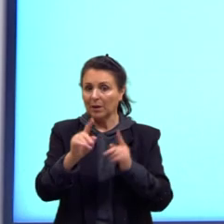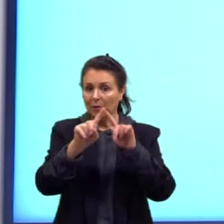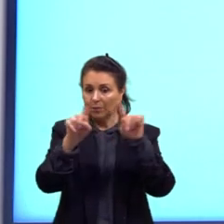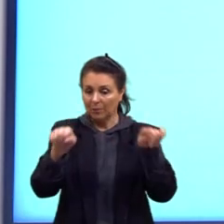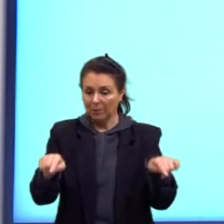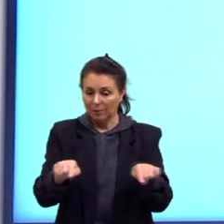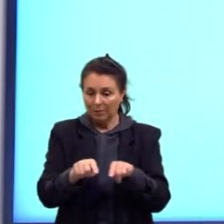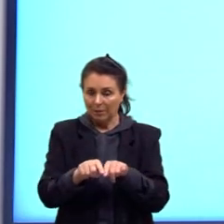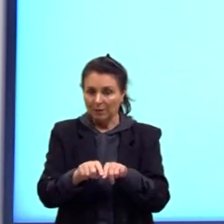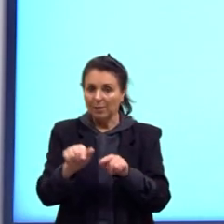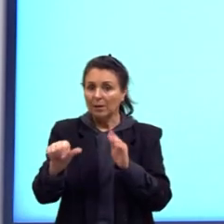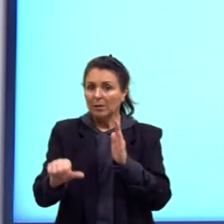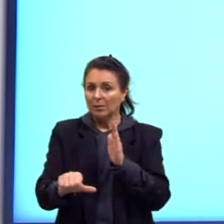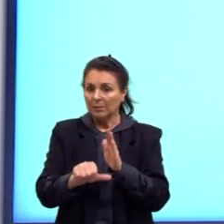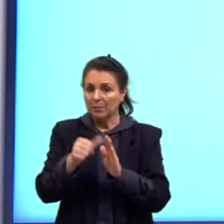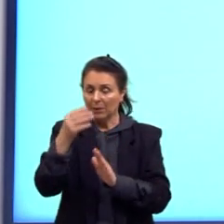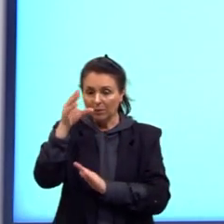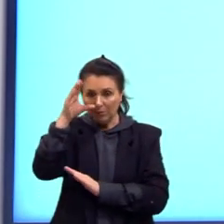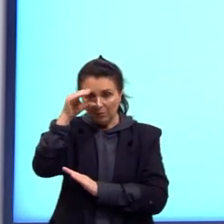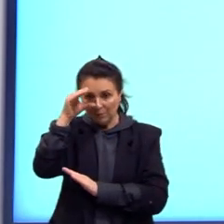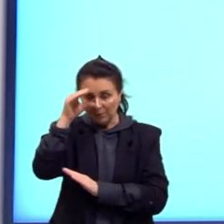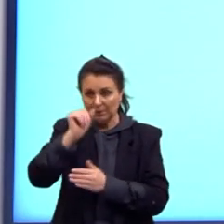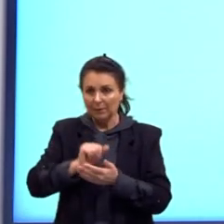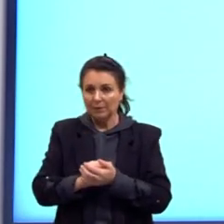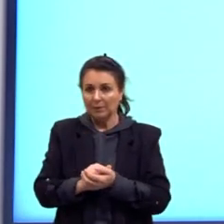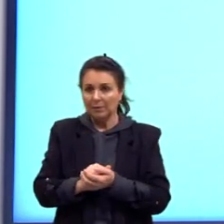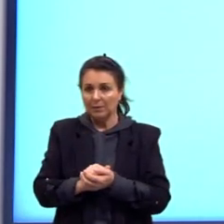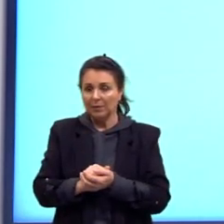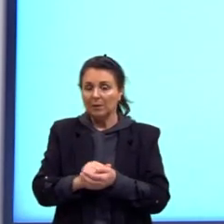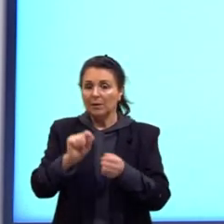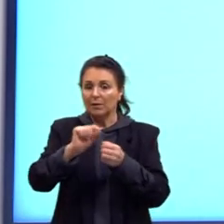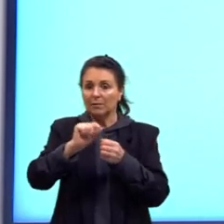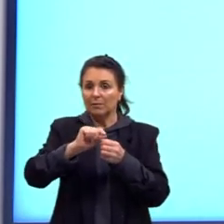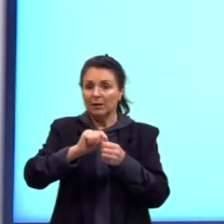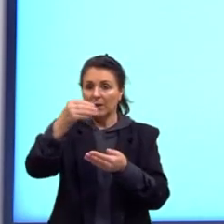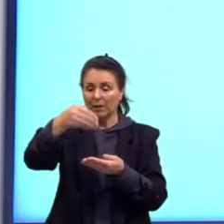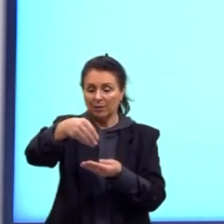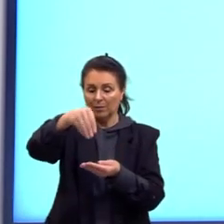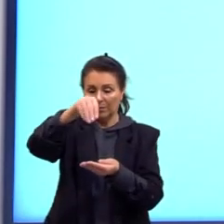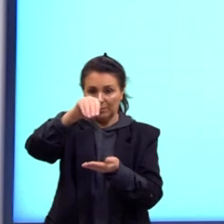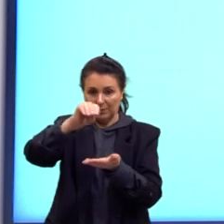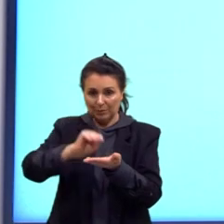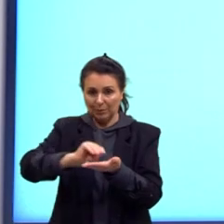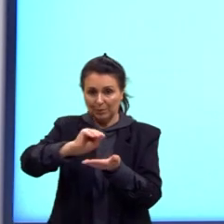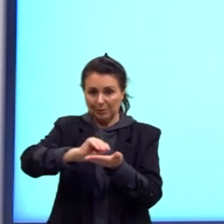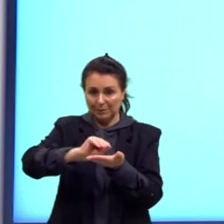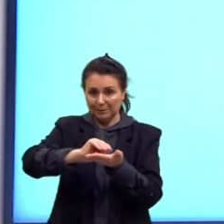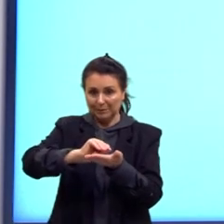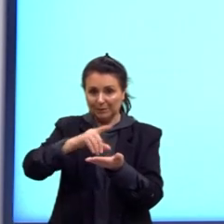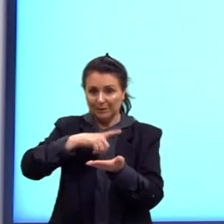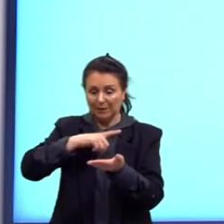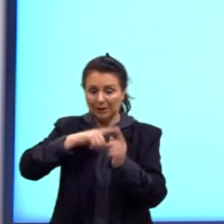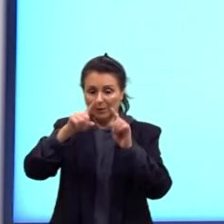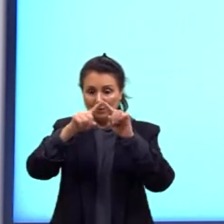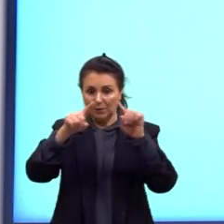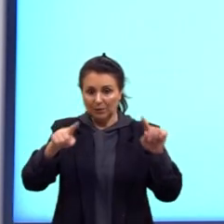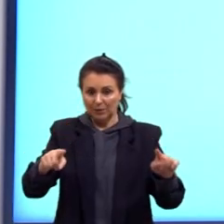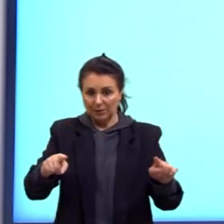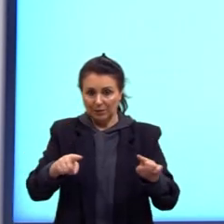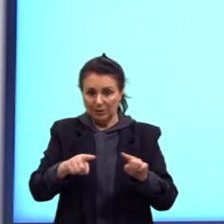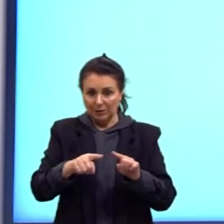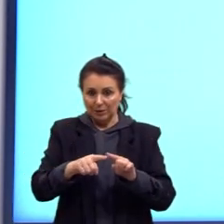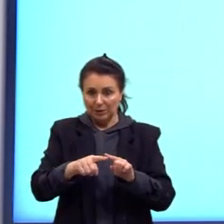primeira coisa quero que vocês observam vem o seguinte que feita a dobradura nós tínhamos este triângulo aqui